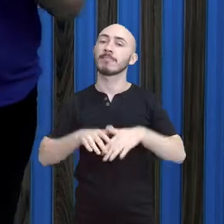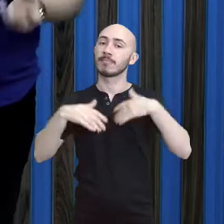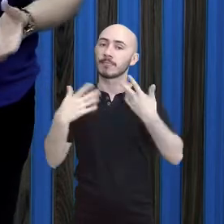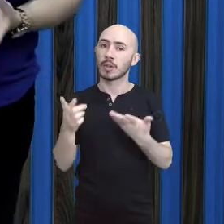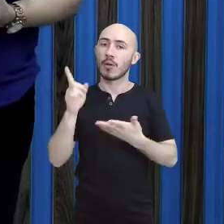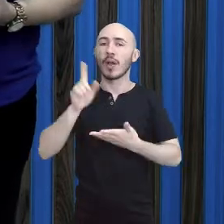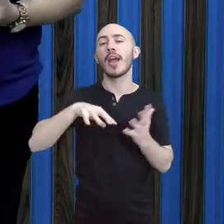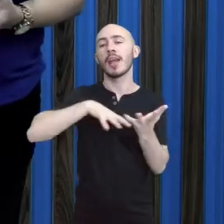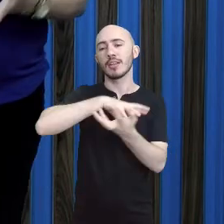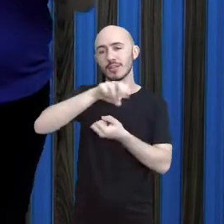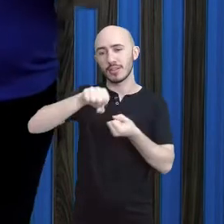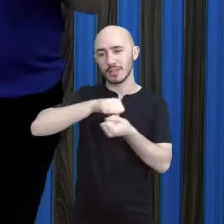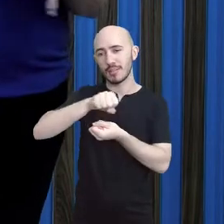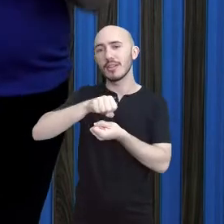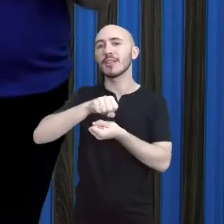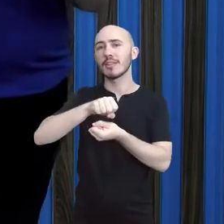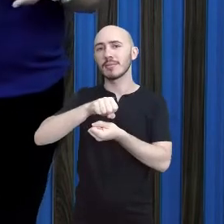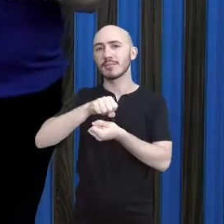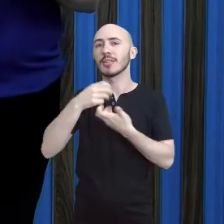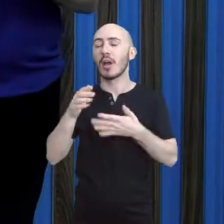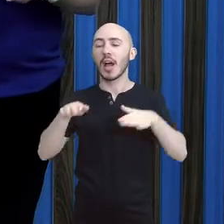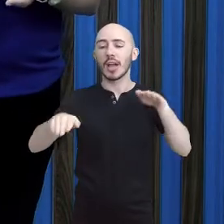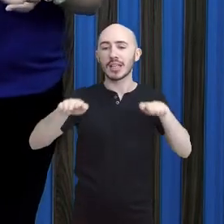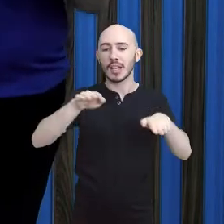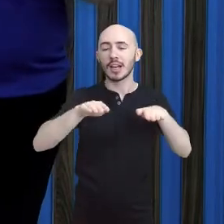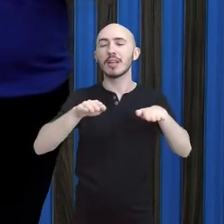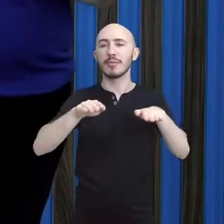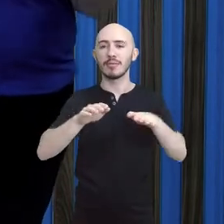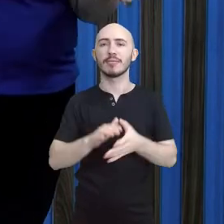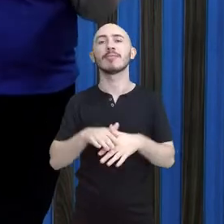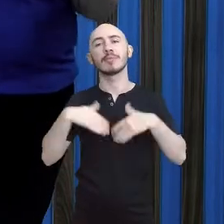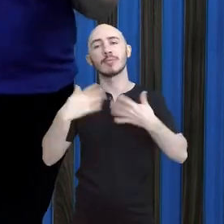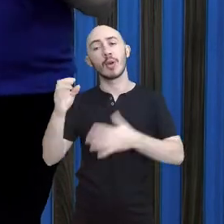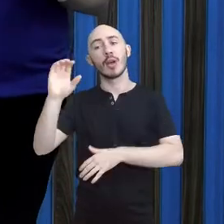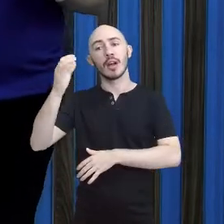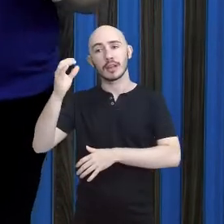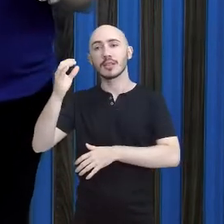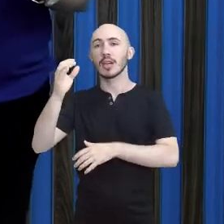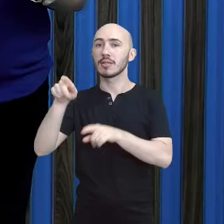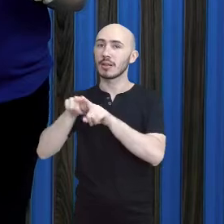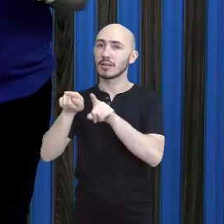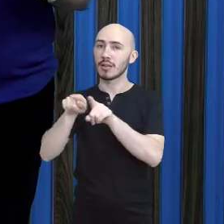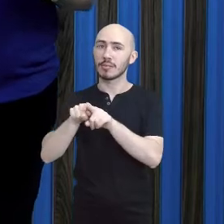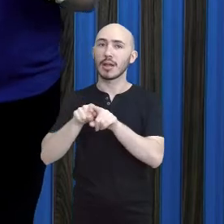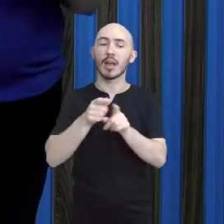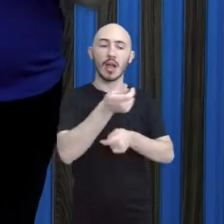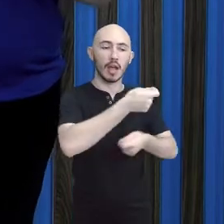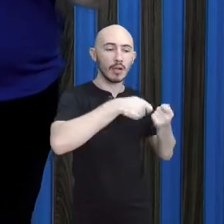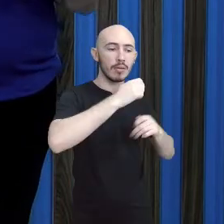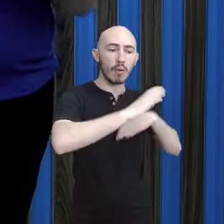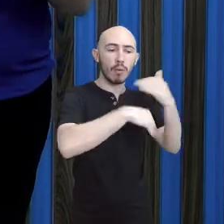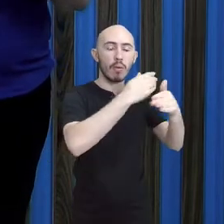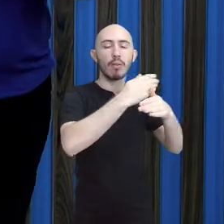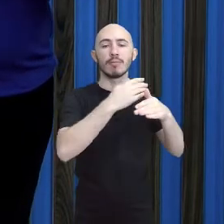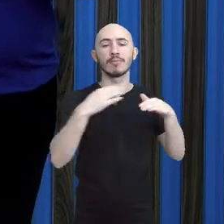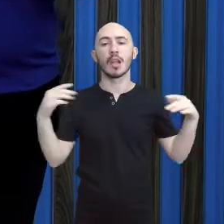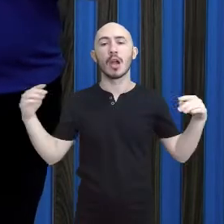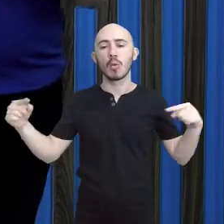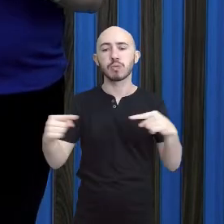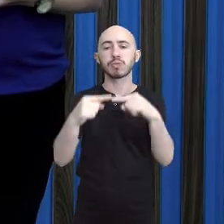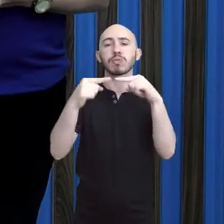A sustentabilidade. Esse equilíbrio. E é necessário que a ciência e o desenvolvimento econômico